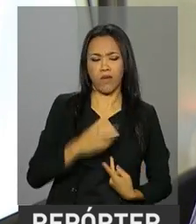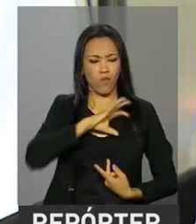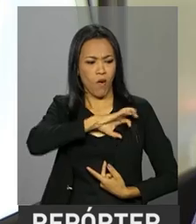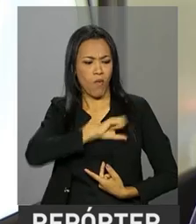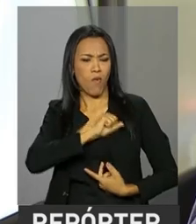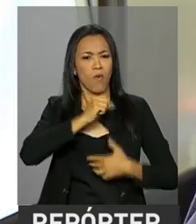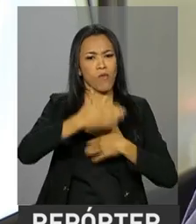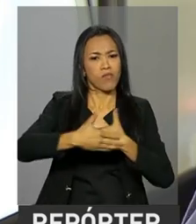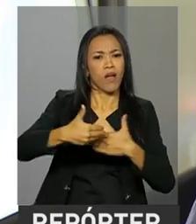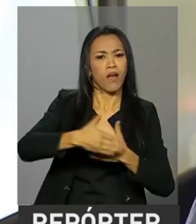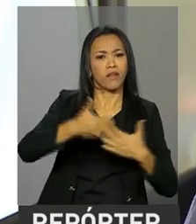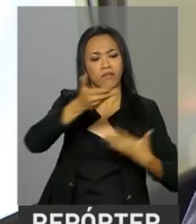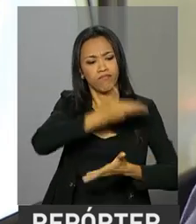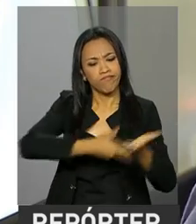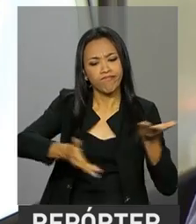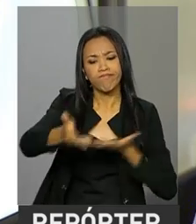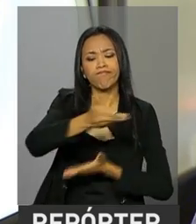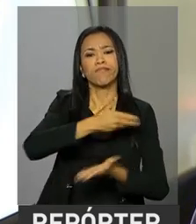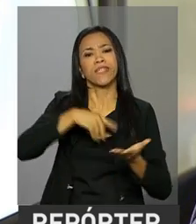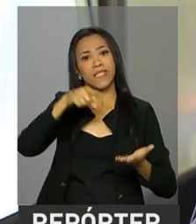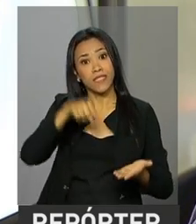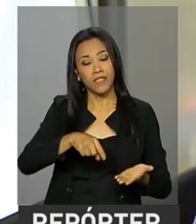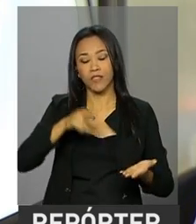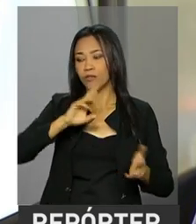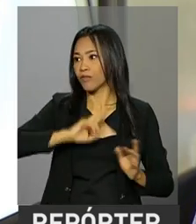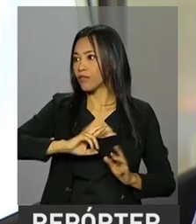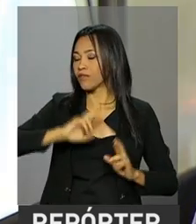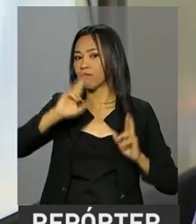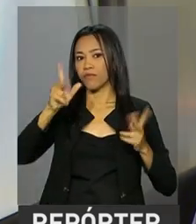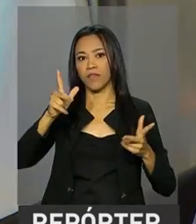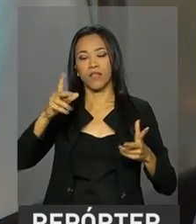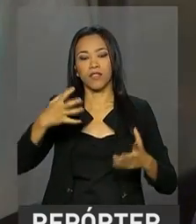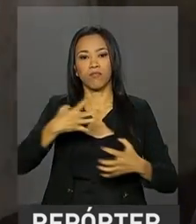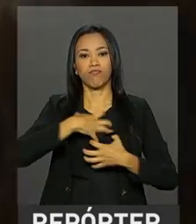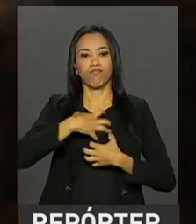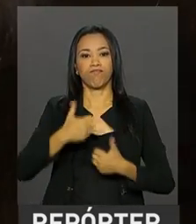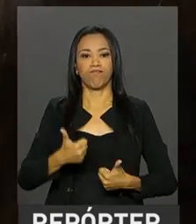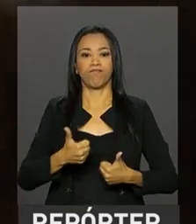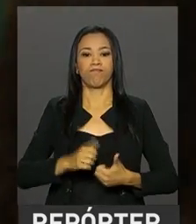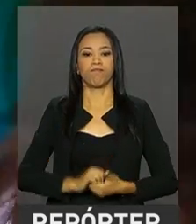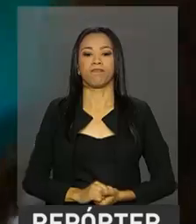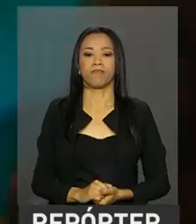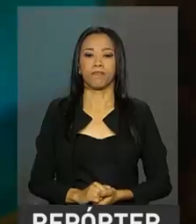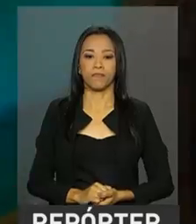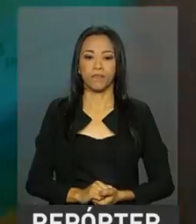carinho que eles têm pelos pacientes, que é um diferencial muito grande no tratamento.